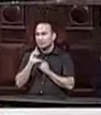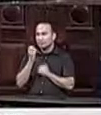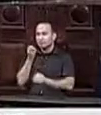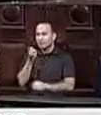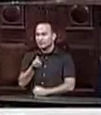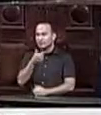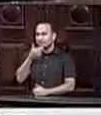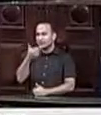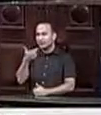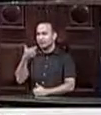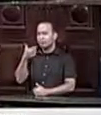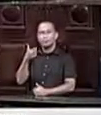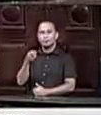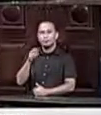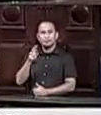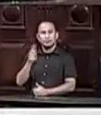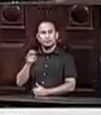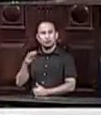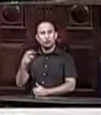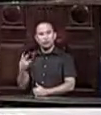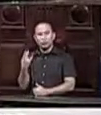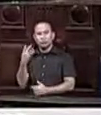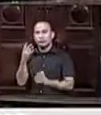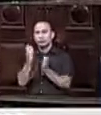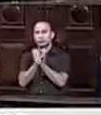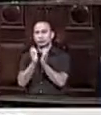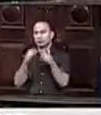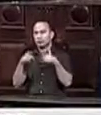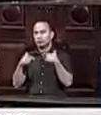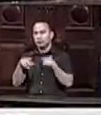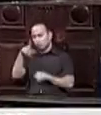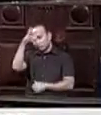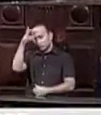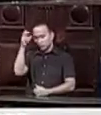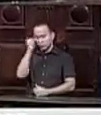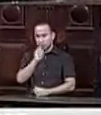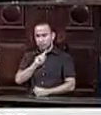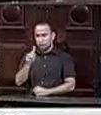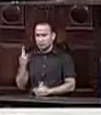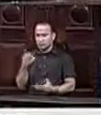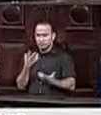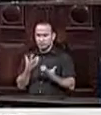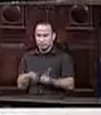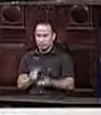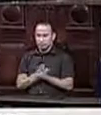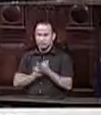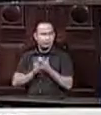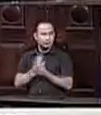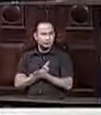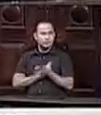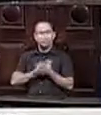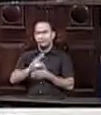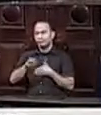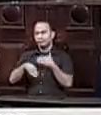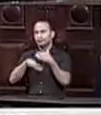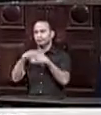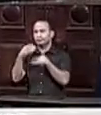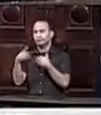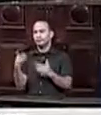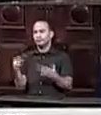620 milhões com os servidores públicos que ainda não receberam o mês de maio. Então, isso ultrapassa R$1